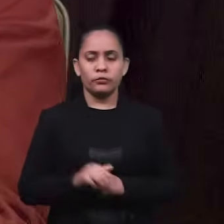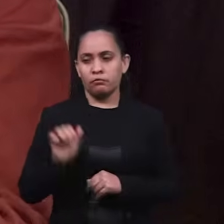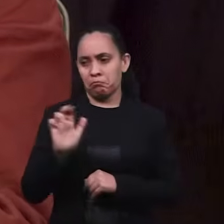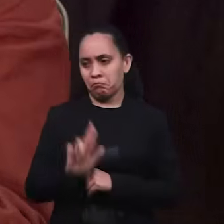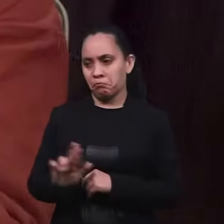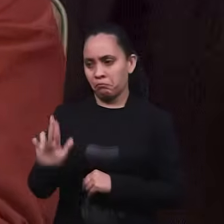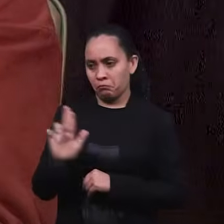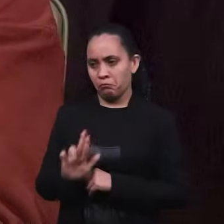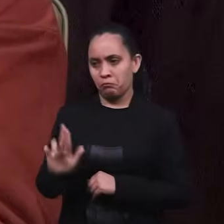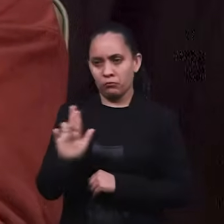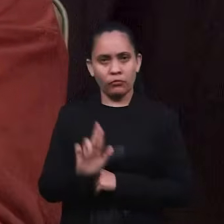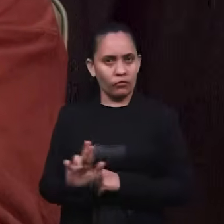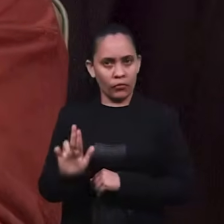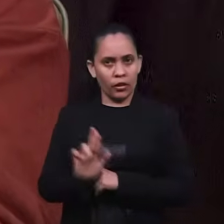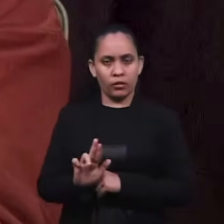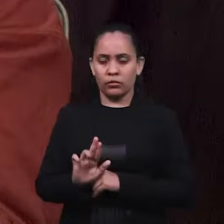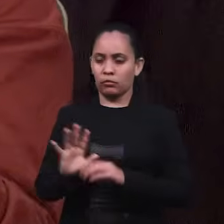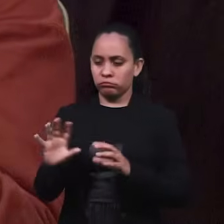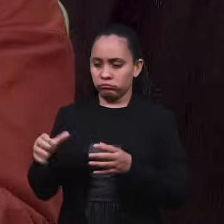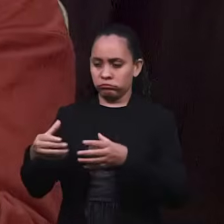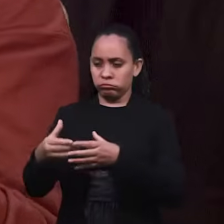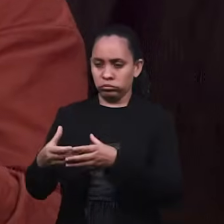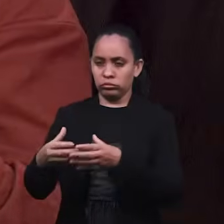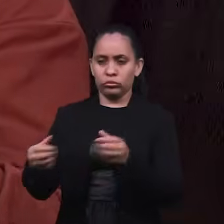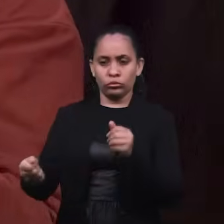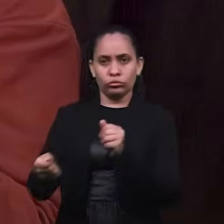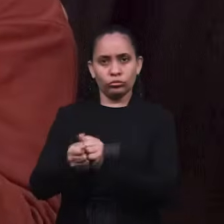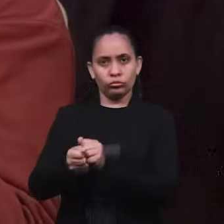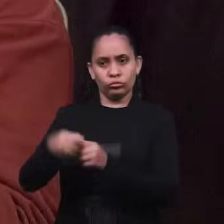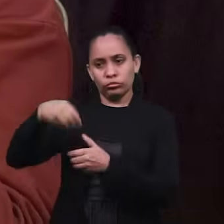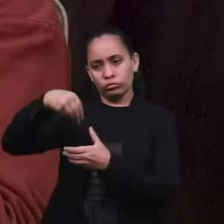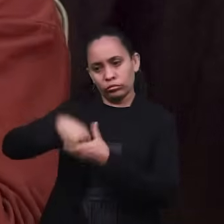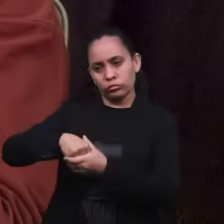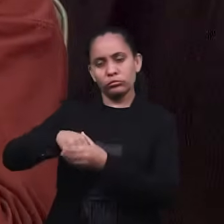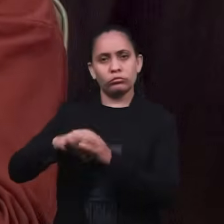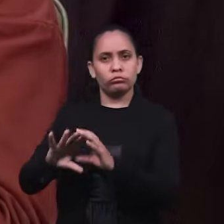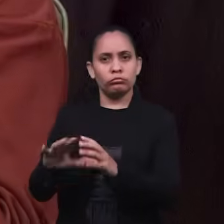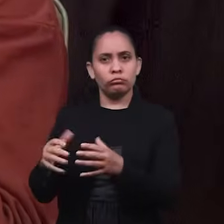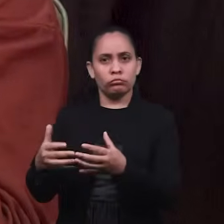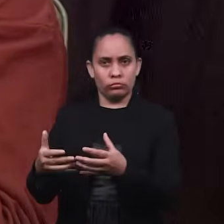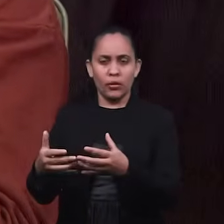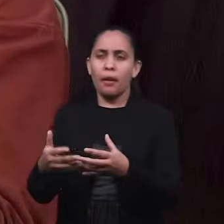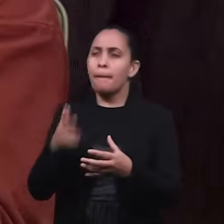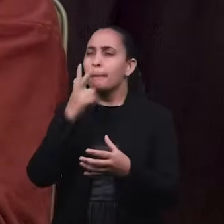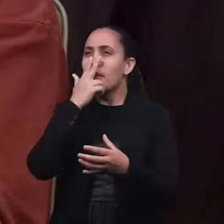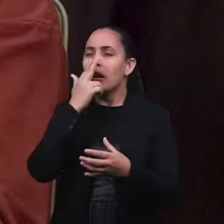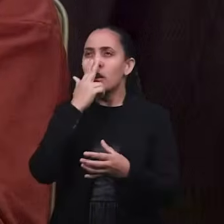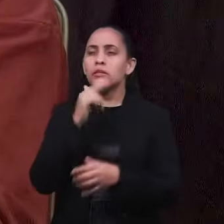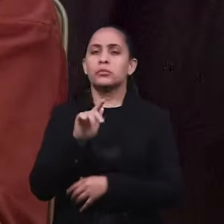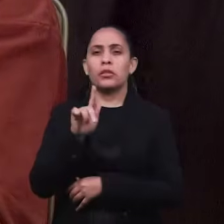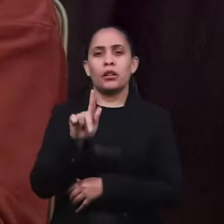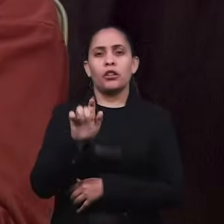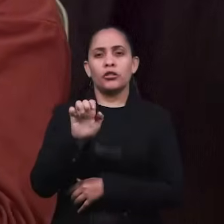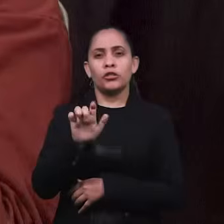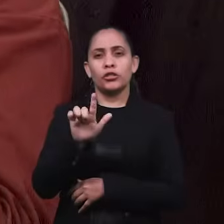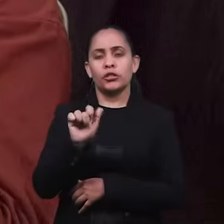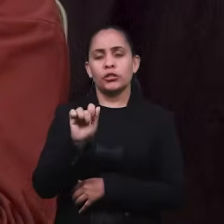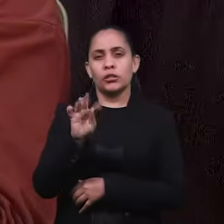Tem a levedura e a bactéria junto. É como se fosse uma gelatina,